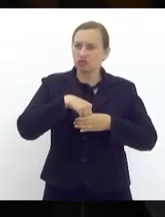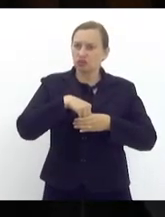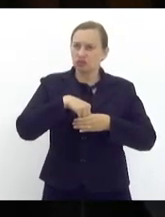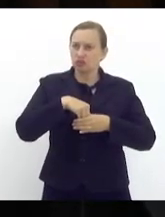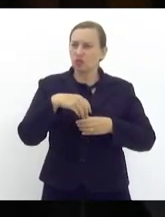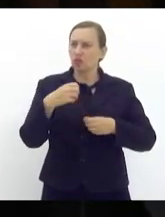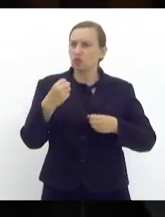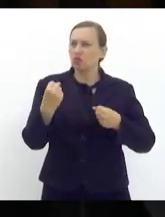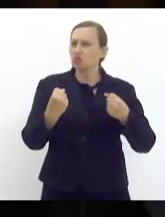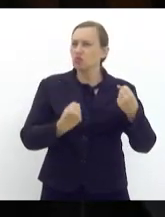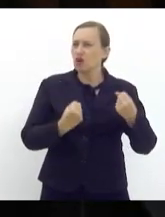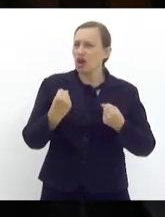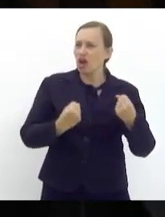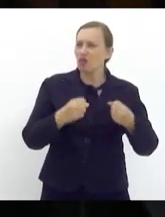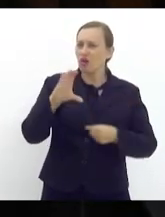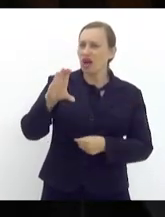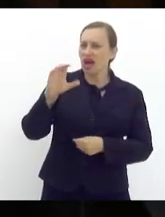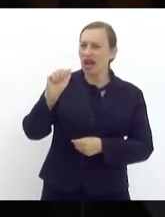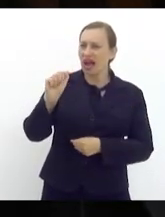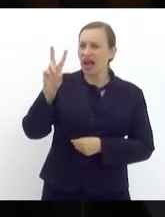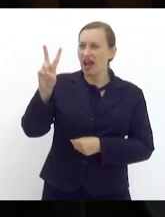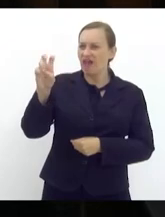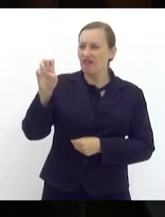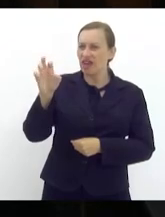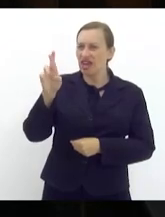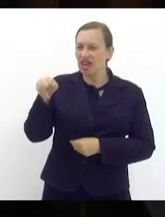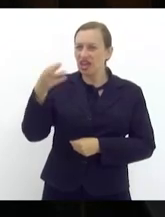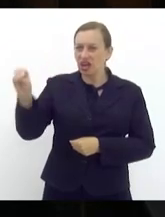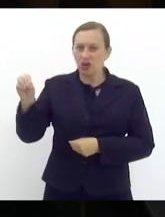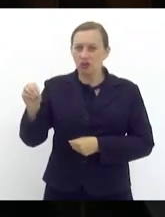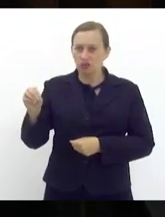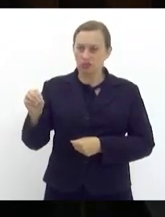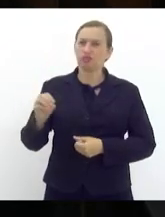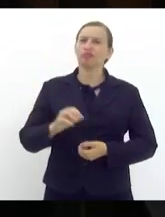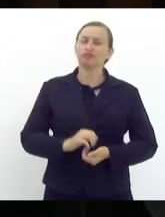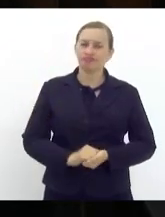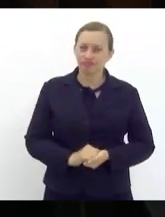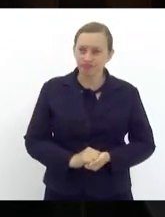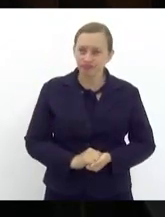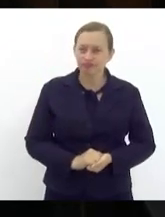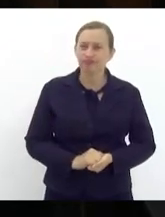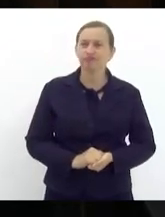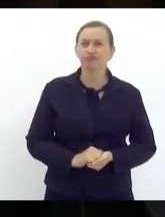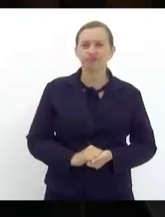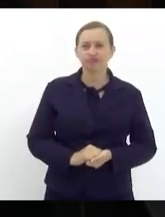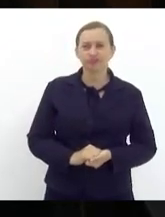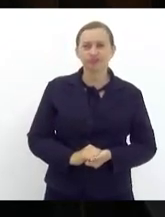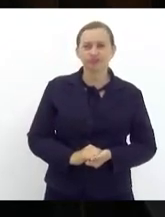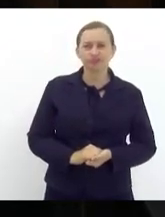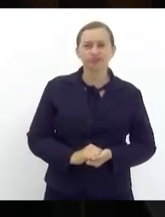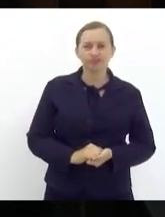do caveirão, dentro do blindado da Polícia Militar.